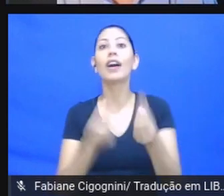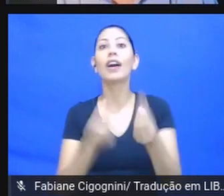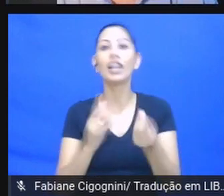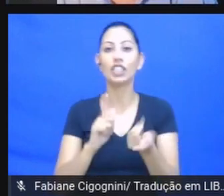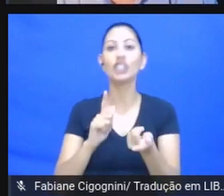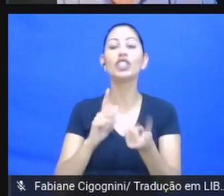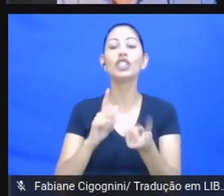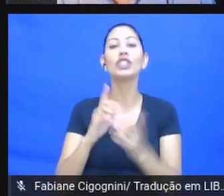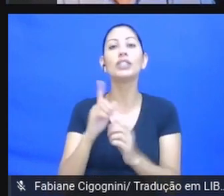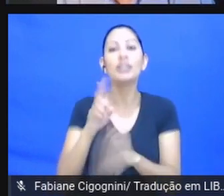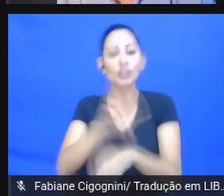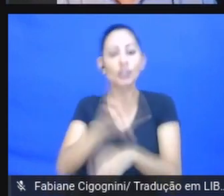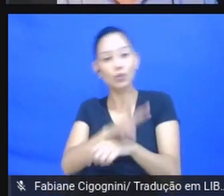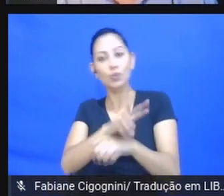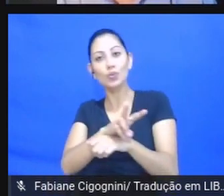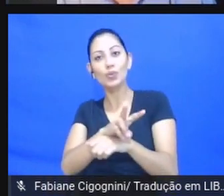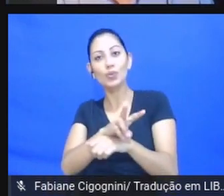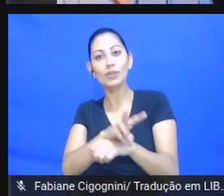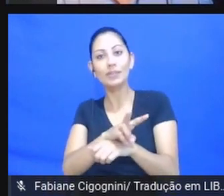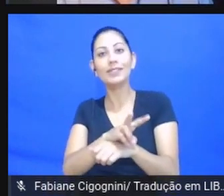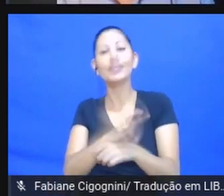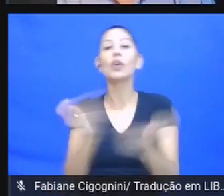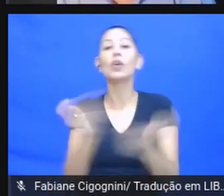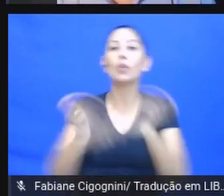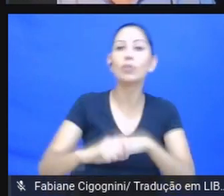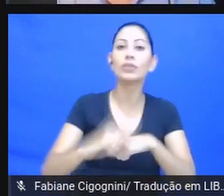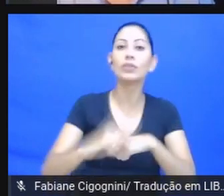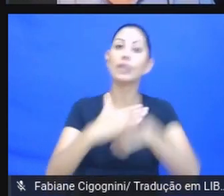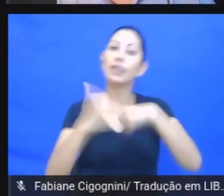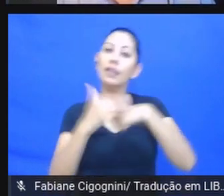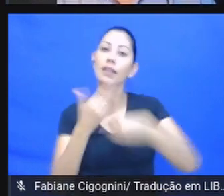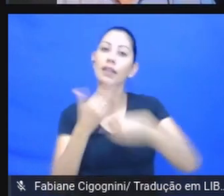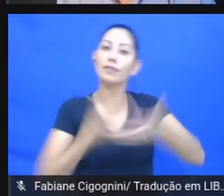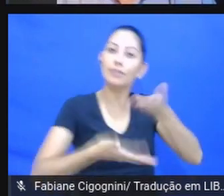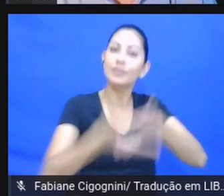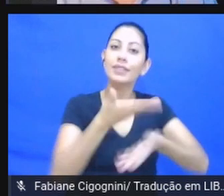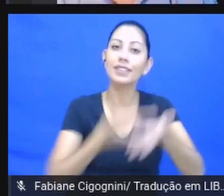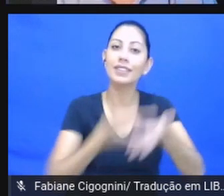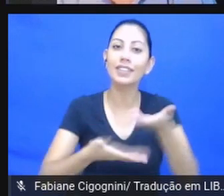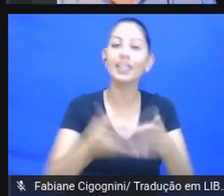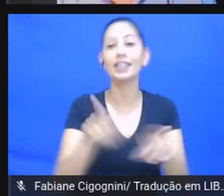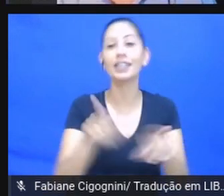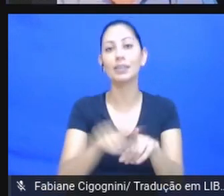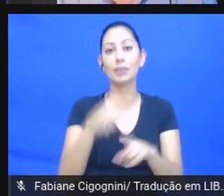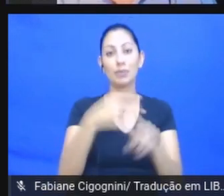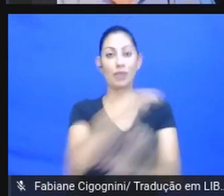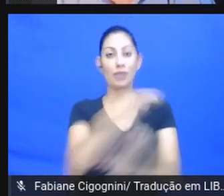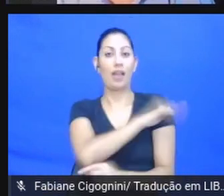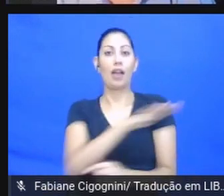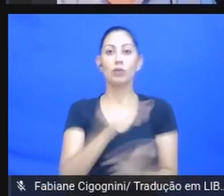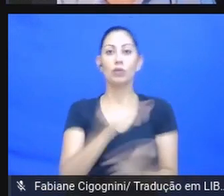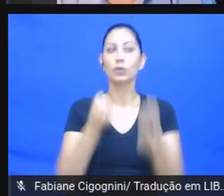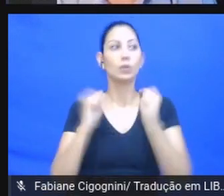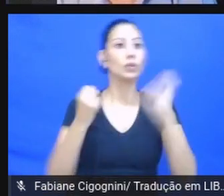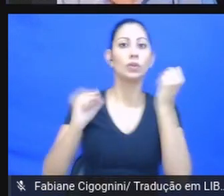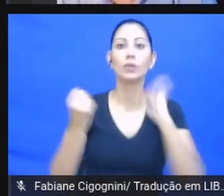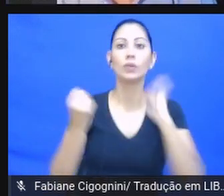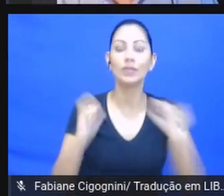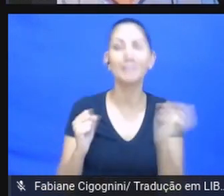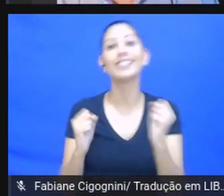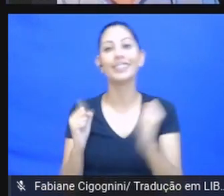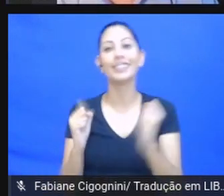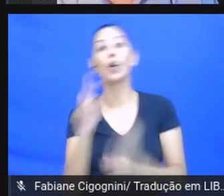alunos, manter o interesse, manter o afeto, manter um pouco a esperança, muitos grupos no WhatsApp, em outras